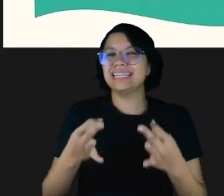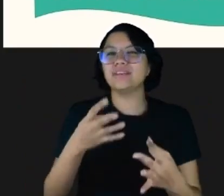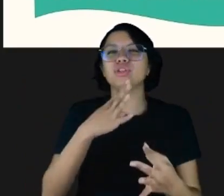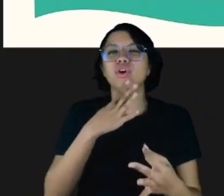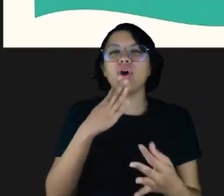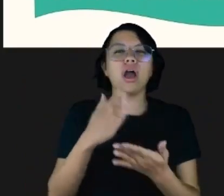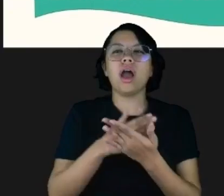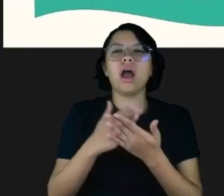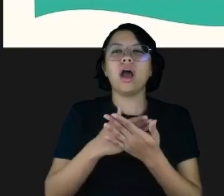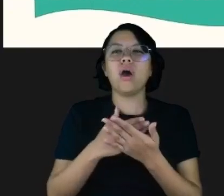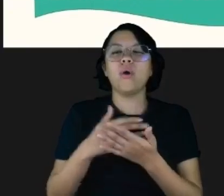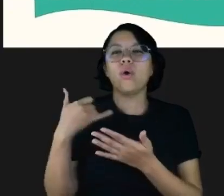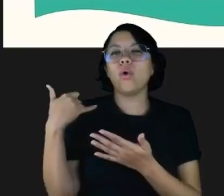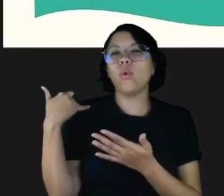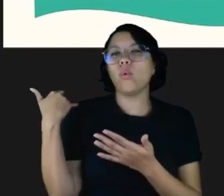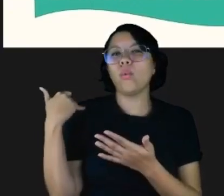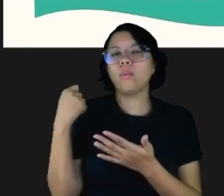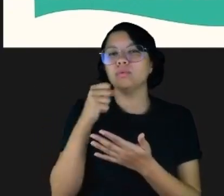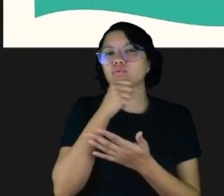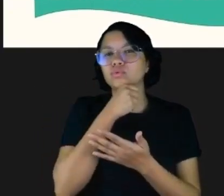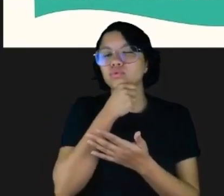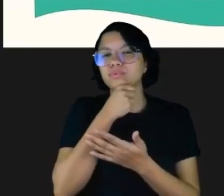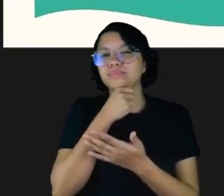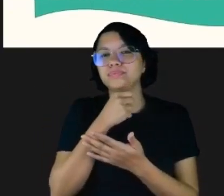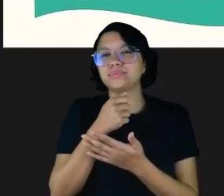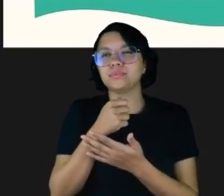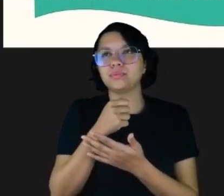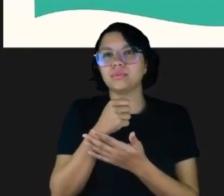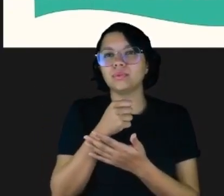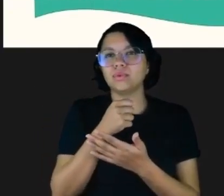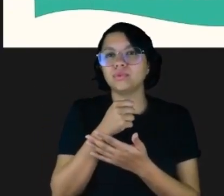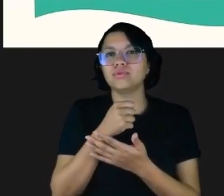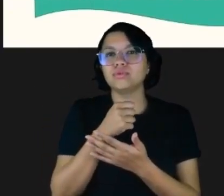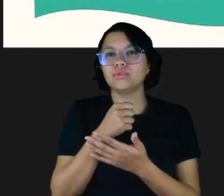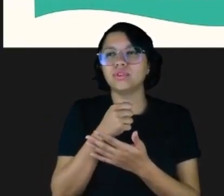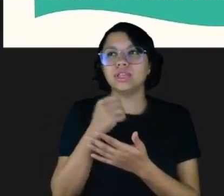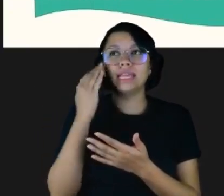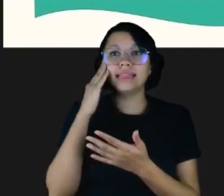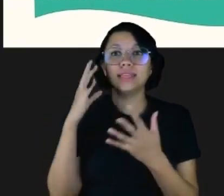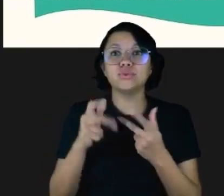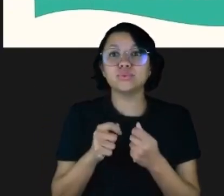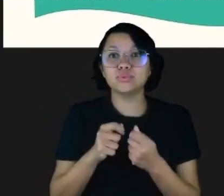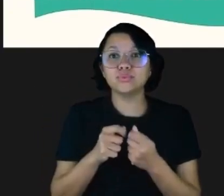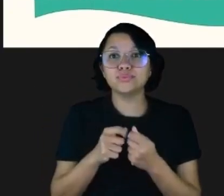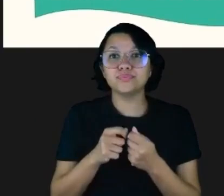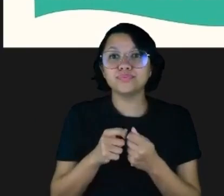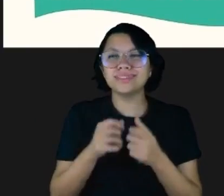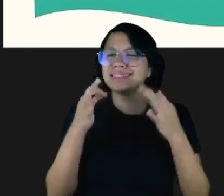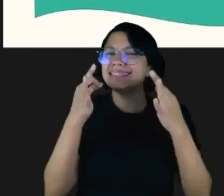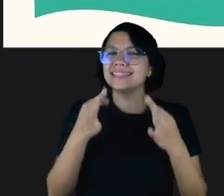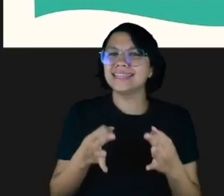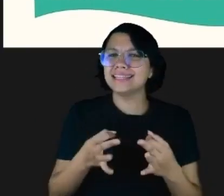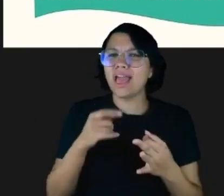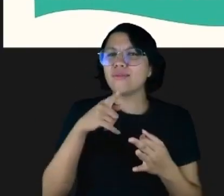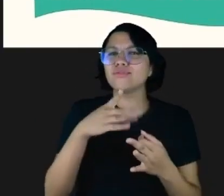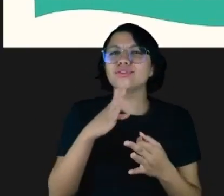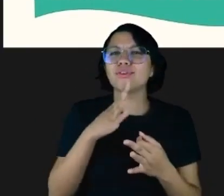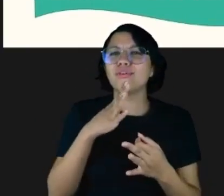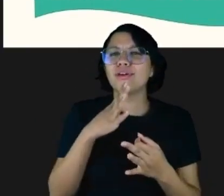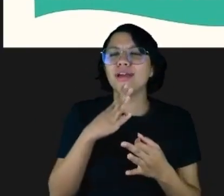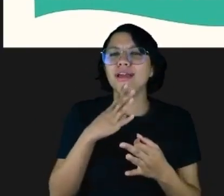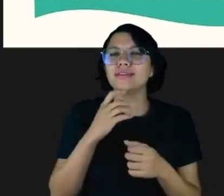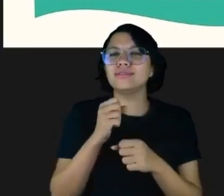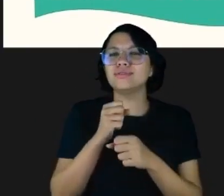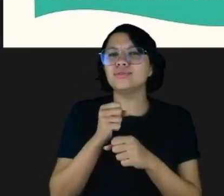algum idoso de mais de 80 anos muito lúcido. Eu garanto que você deve conhecer um idoso com 90 anos que nunca sofreu